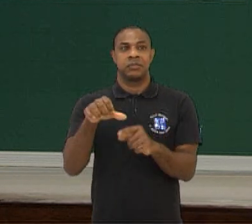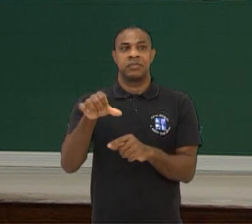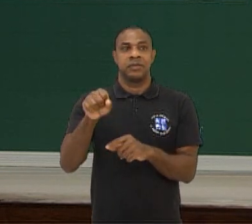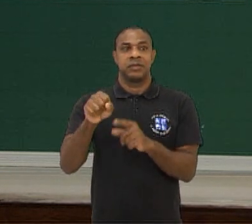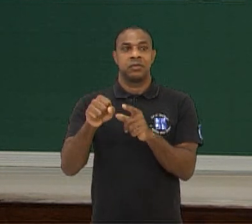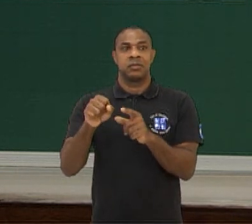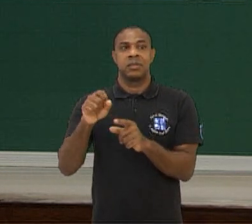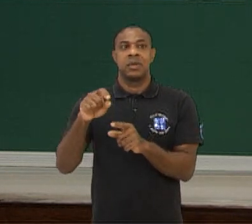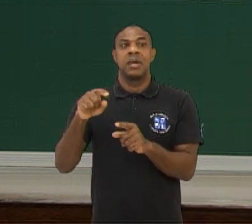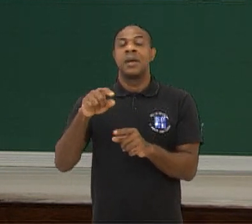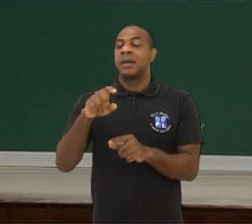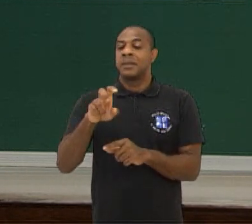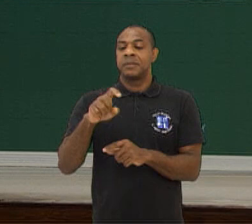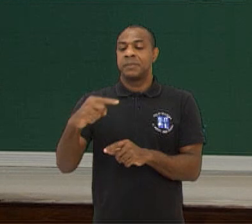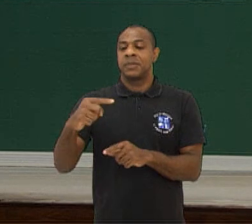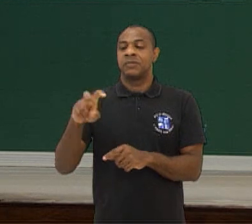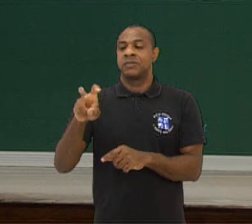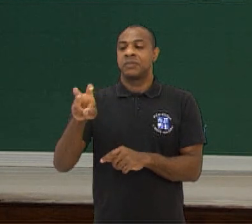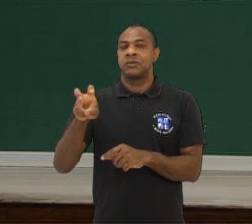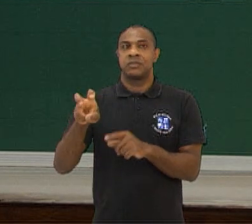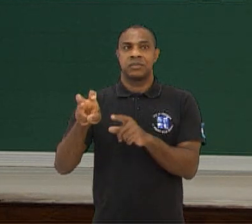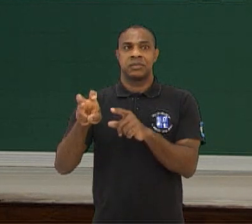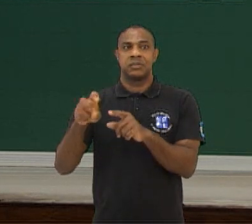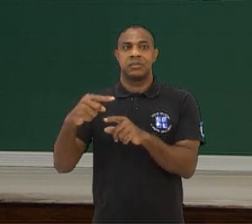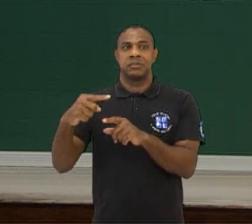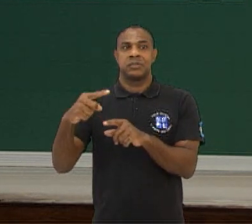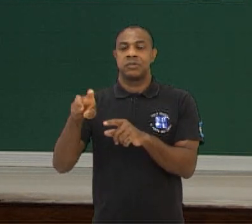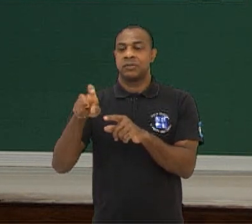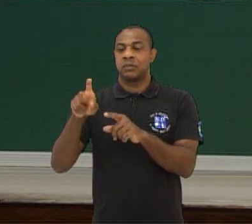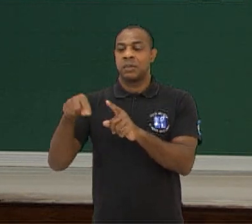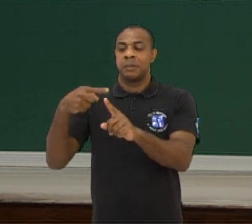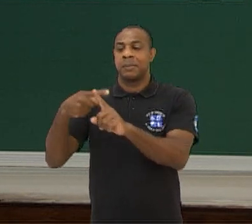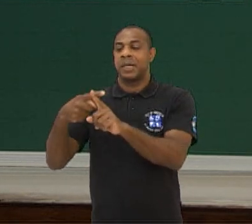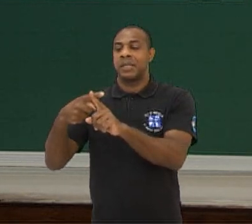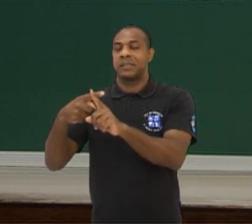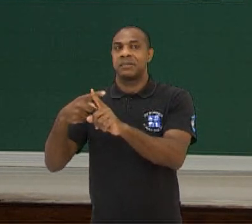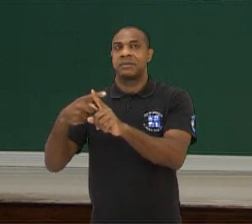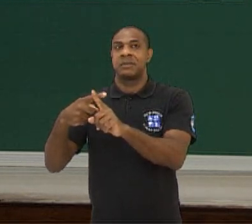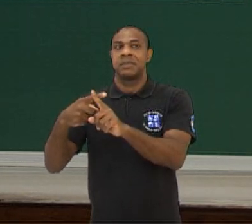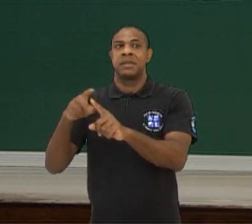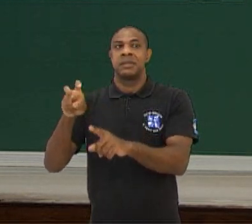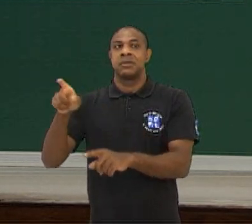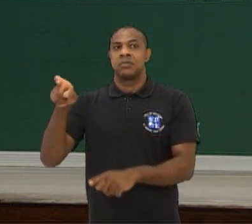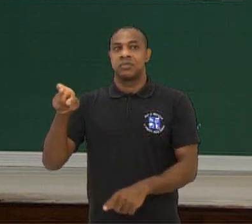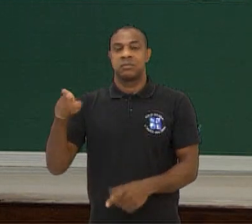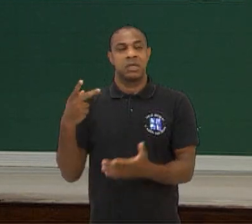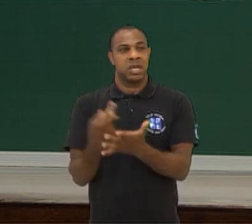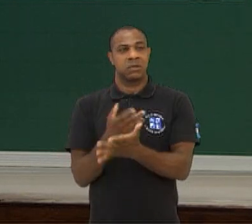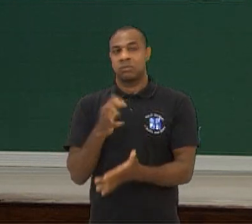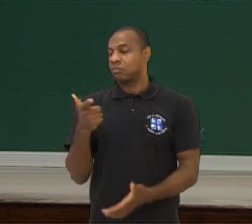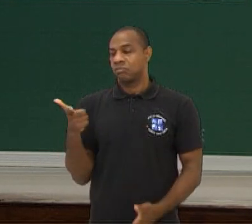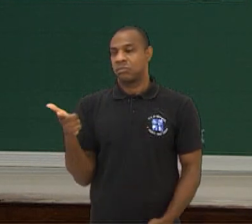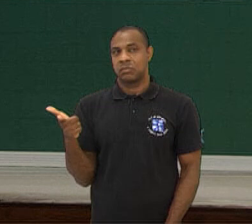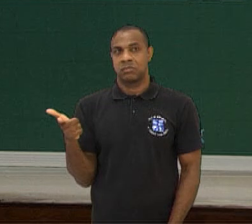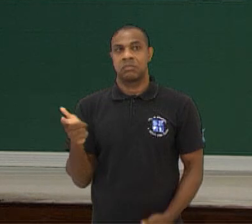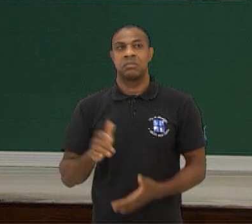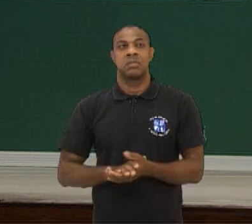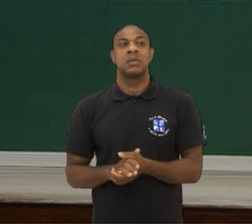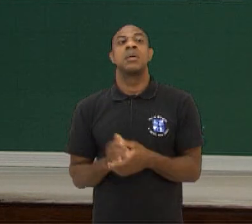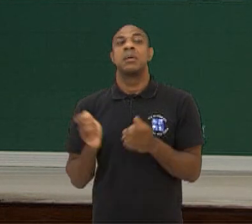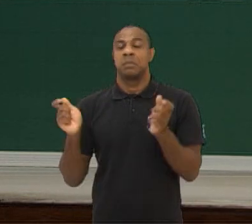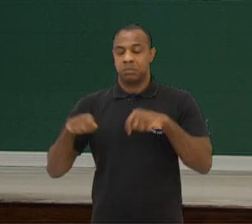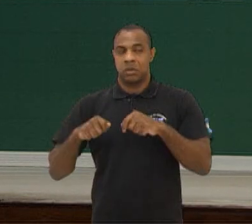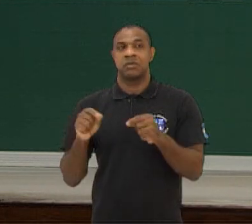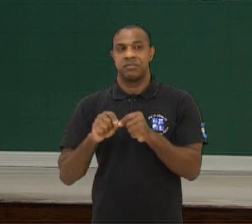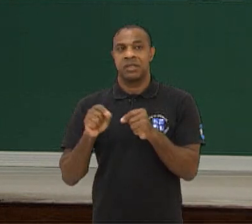5x mais 5x. Se você escrever aqui, não está errado. Porque, na realidade, é isso que nós estamos fazendo. Nós só não estamos registrando mais